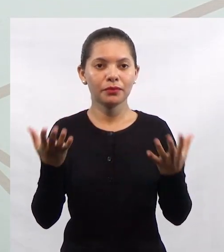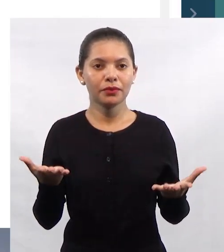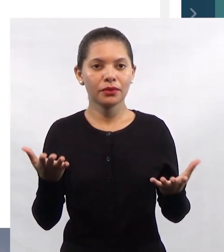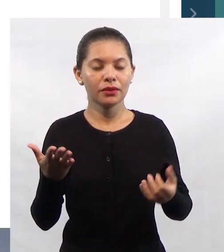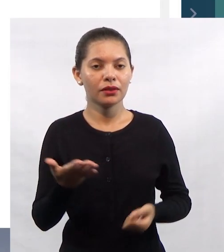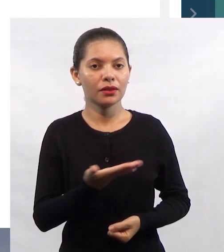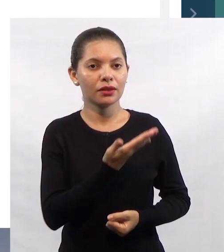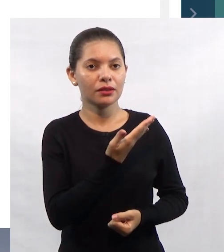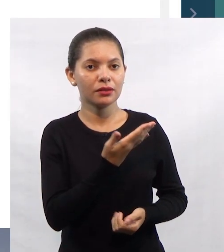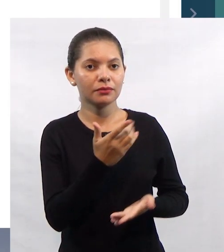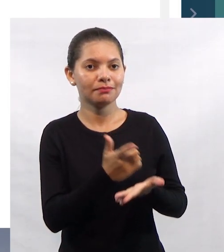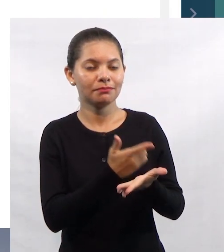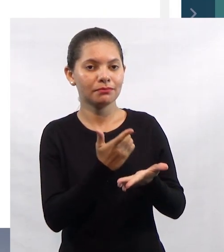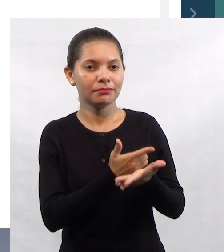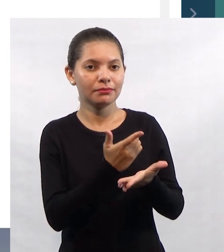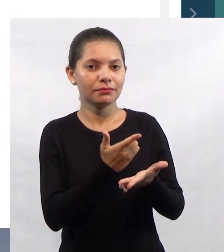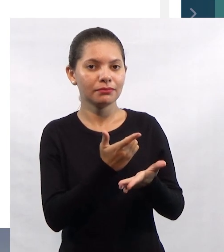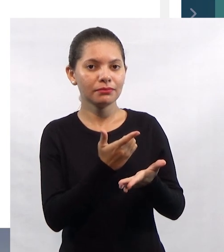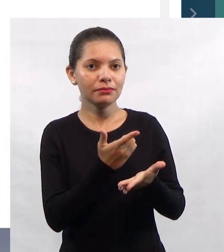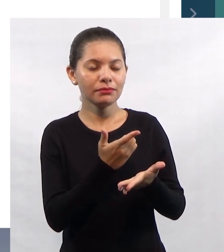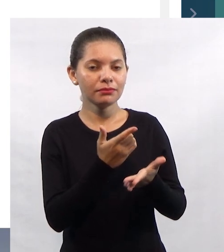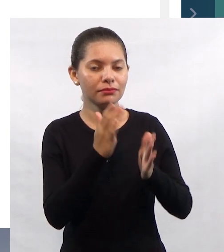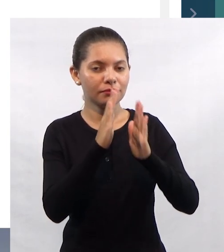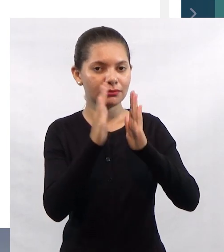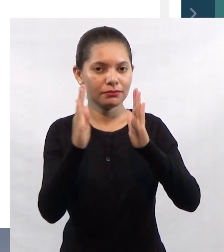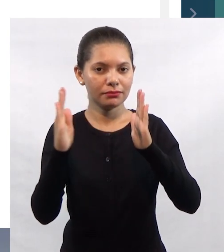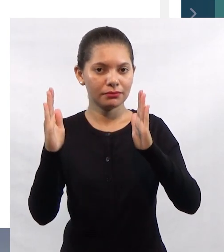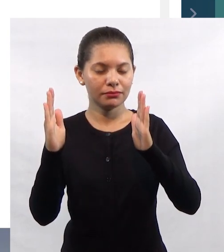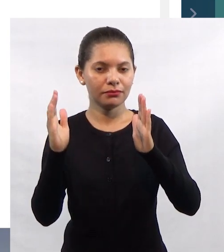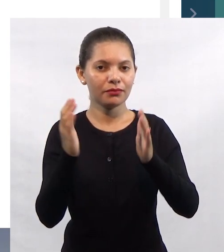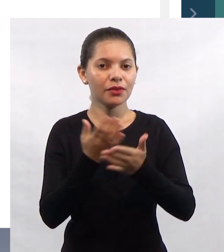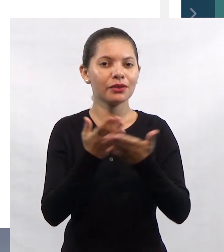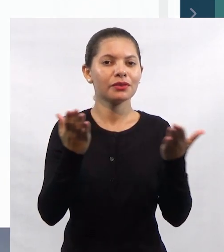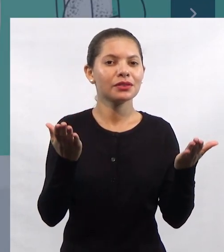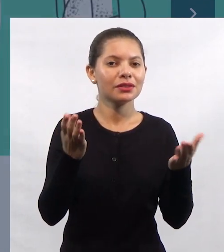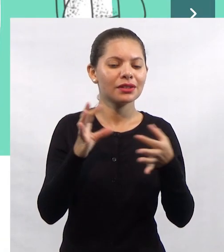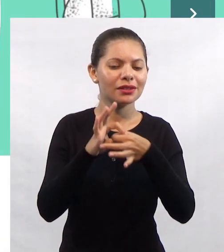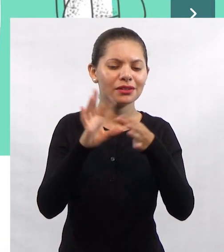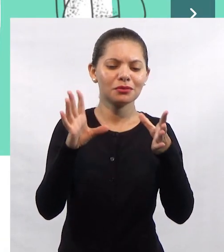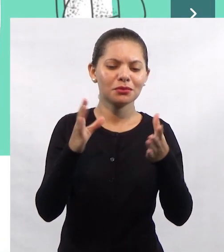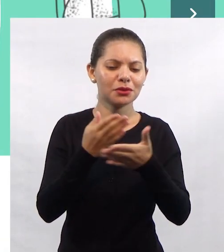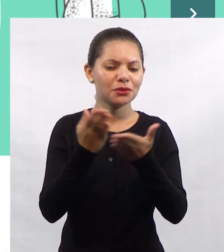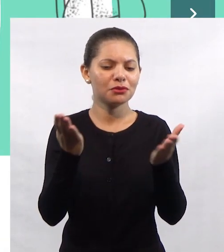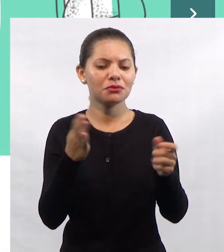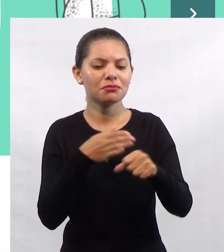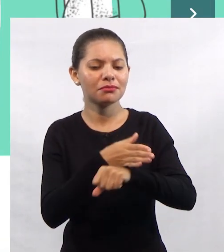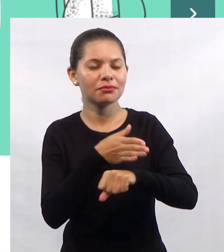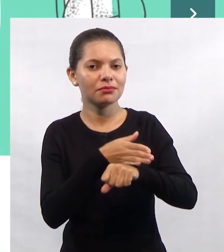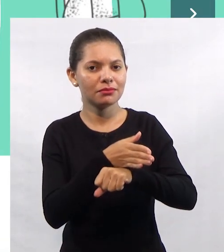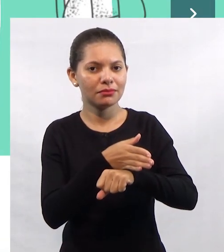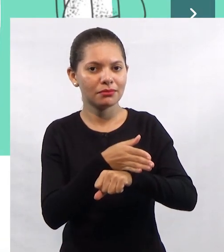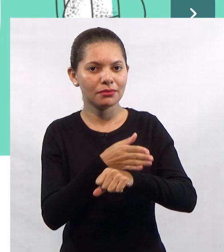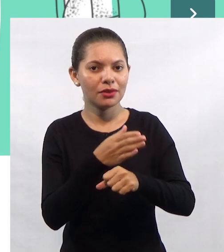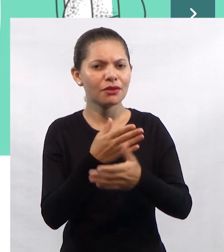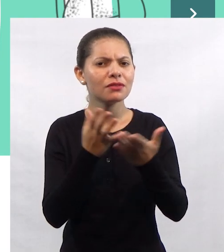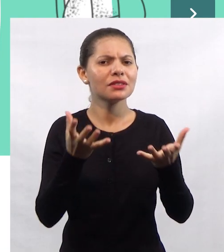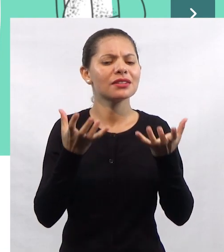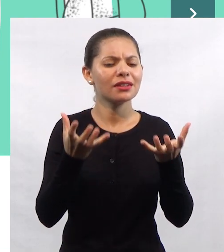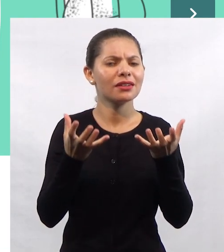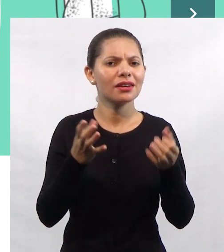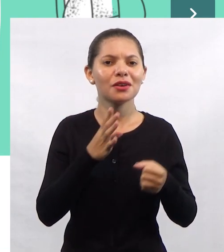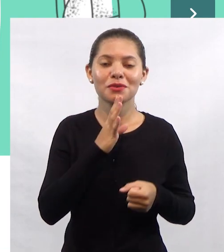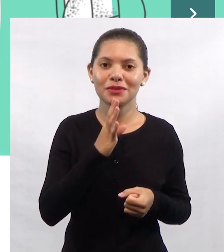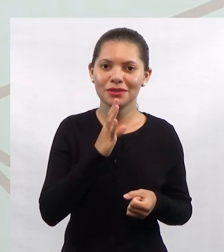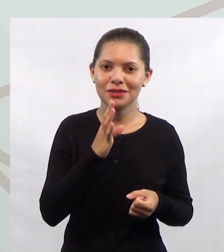Sul. E então esse livro da Cássia Kinsey está lá na biblioteca virtual e você pode consultar. Se